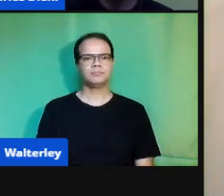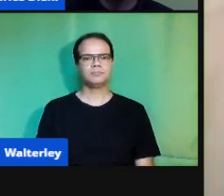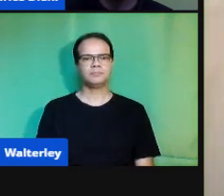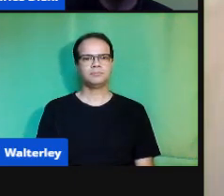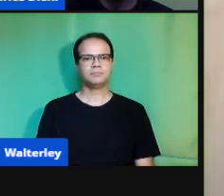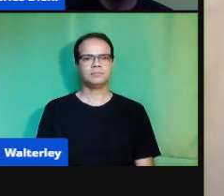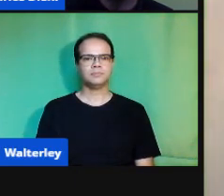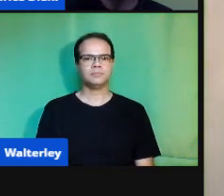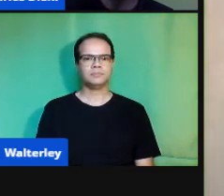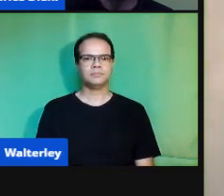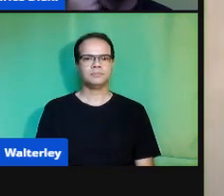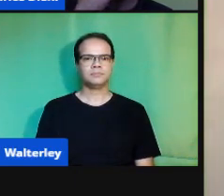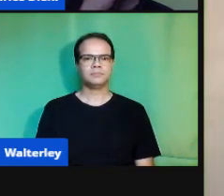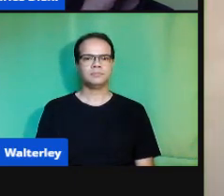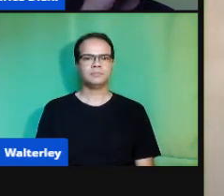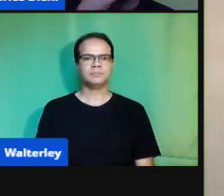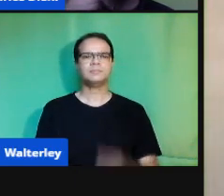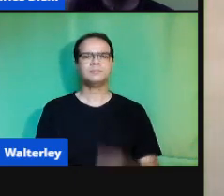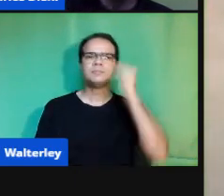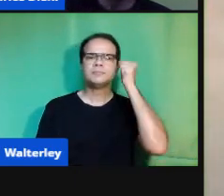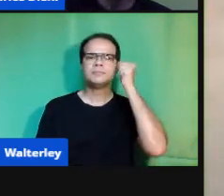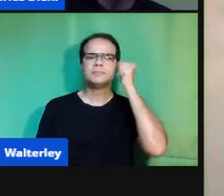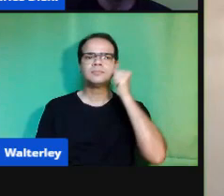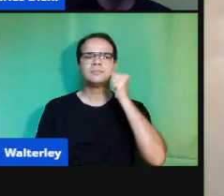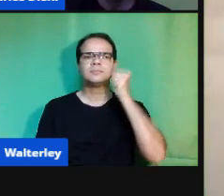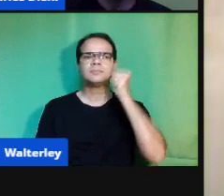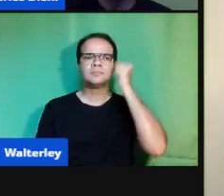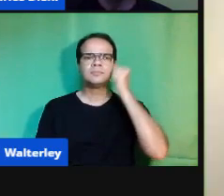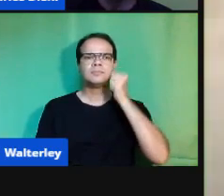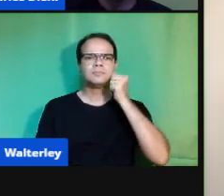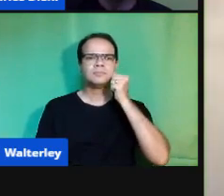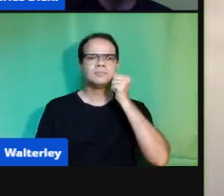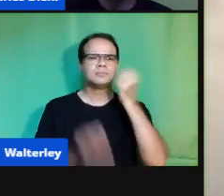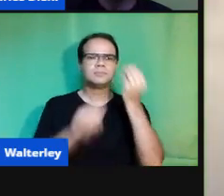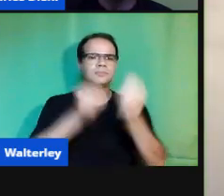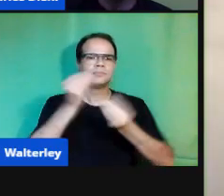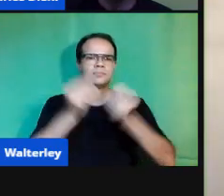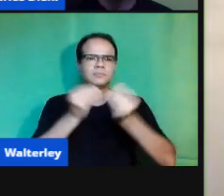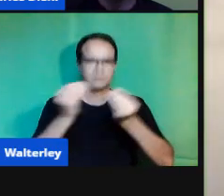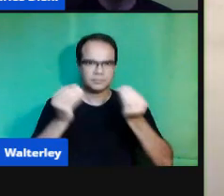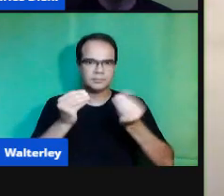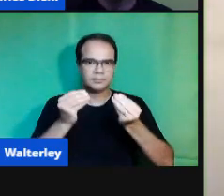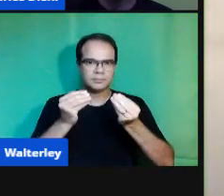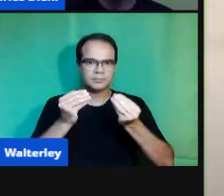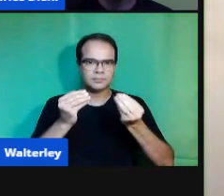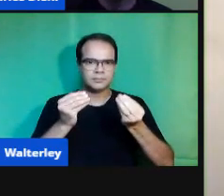Assim, na vida como na arte, nem sempre o protagonismo feminino tem visibilidade.